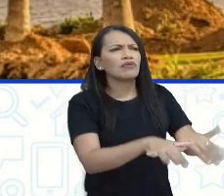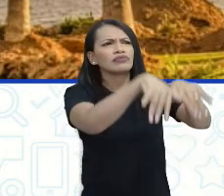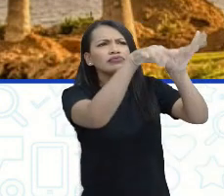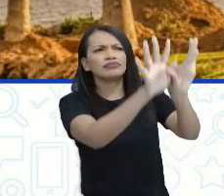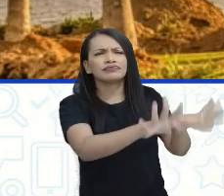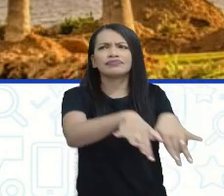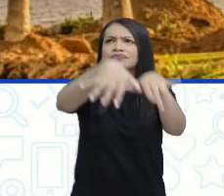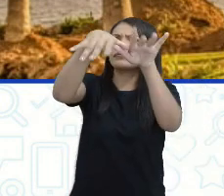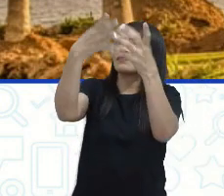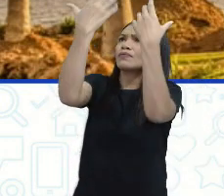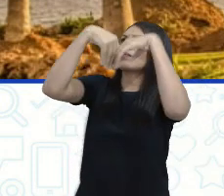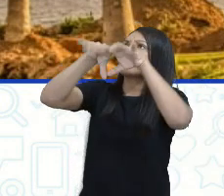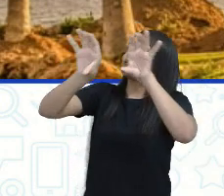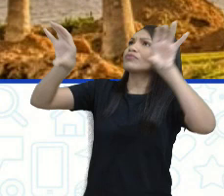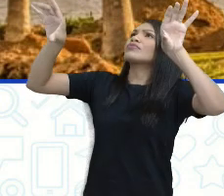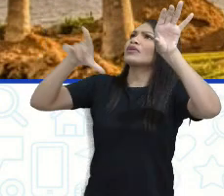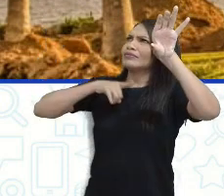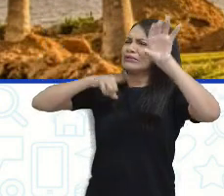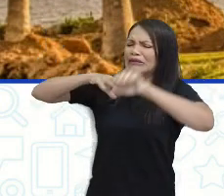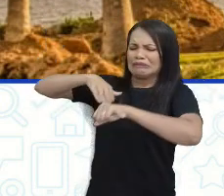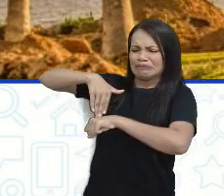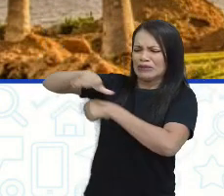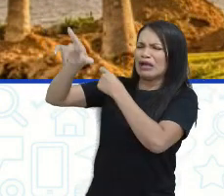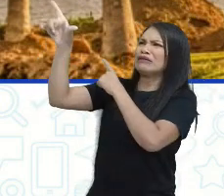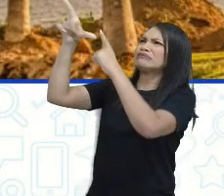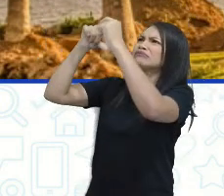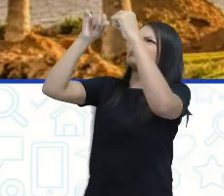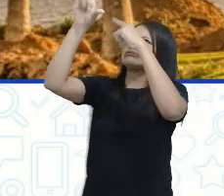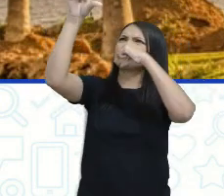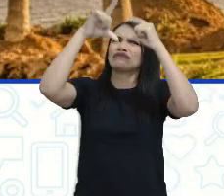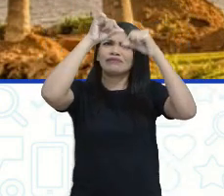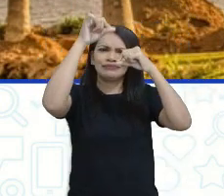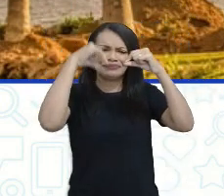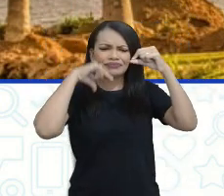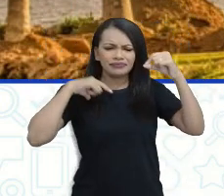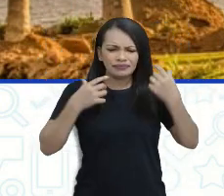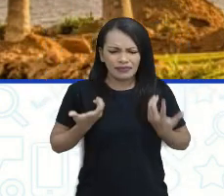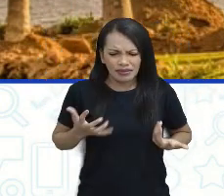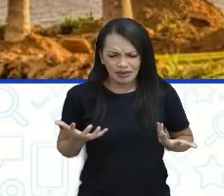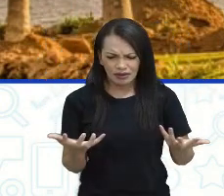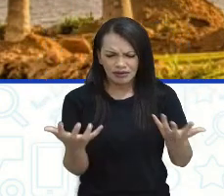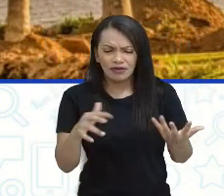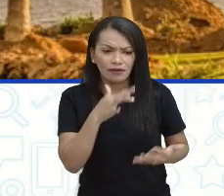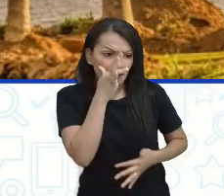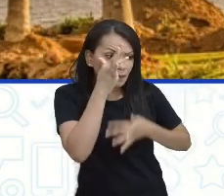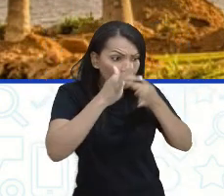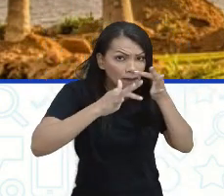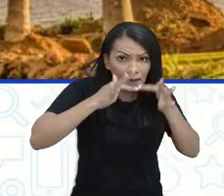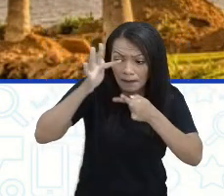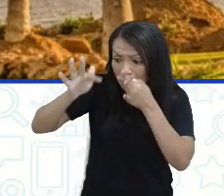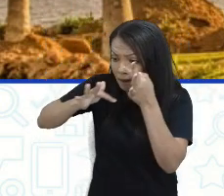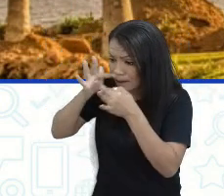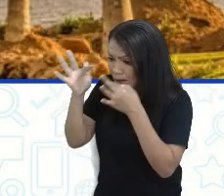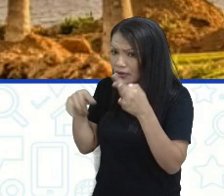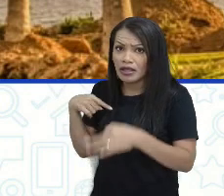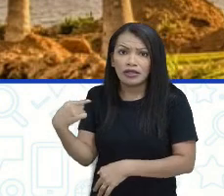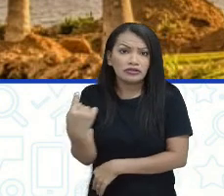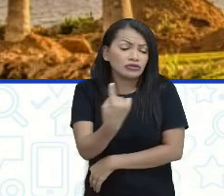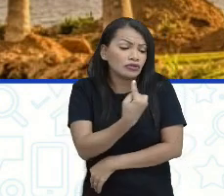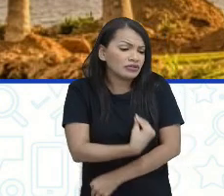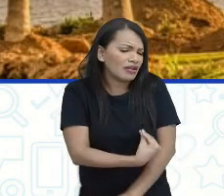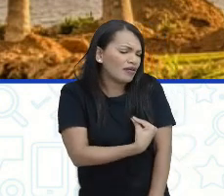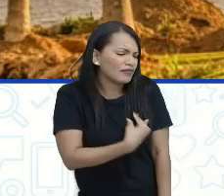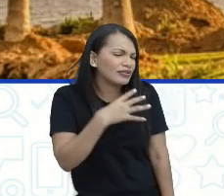Nosso céu tem mais estrelas, nossas várzeas têm mais flores, nossos bosques têm mais vida, nossa vida